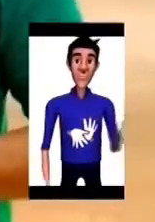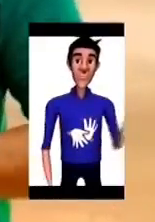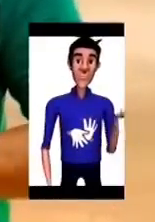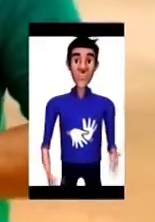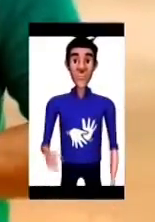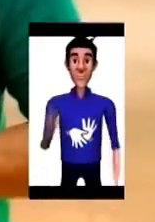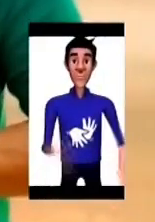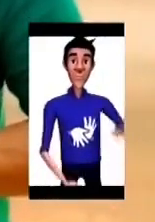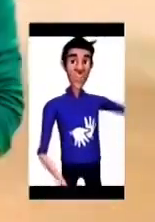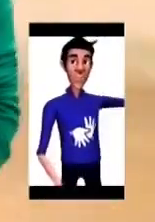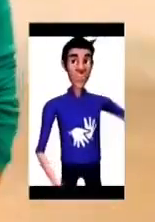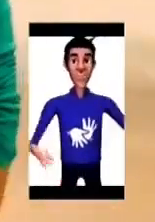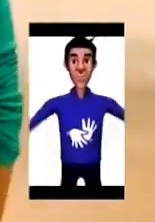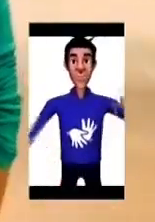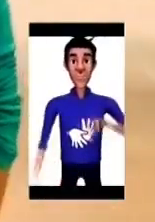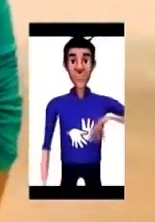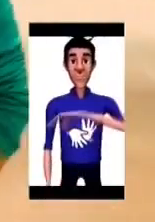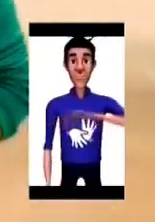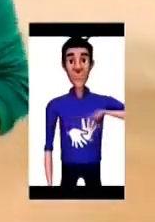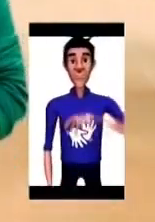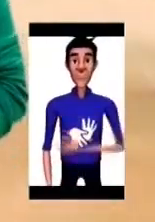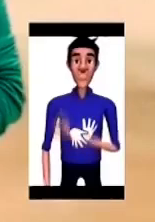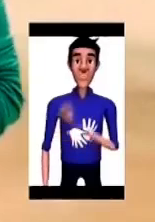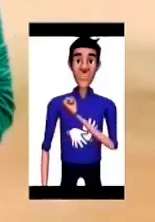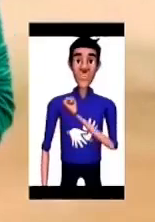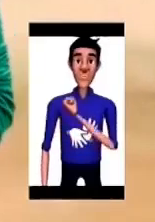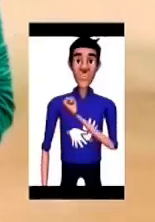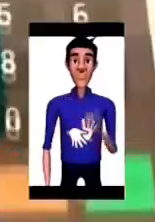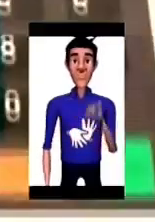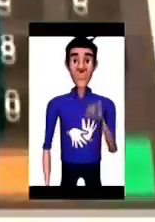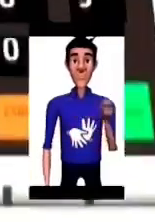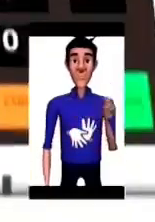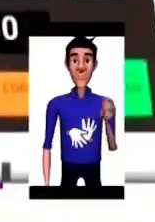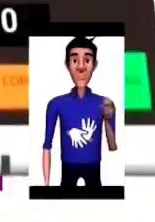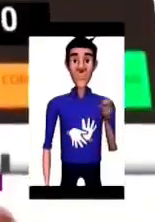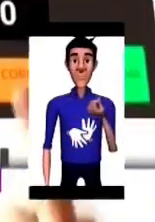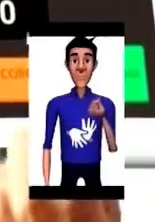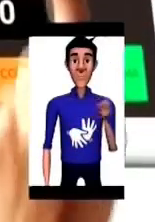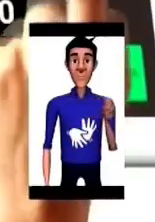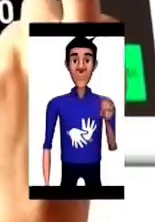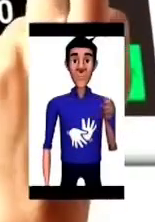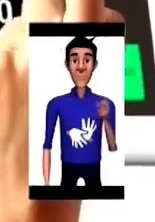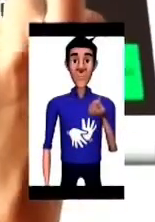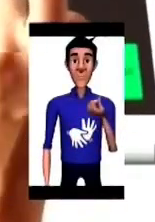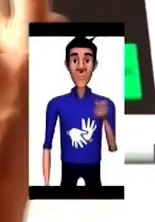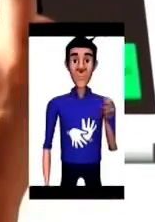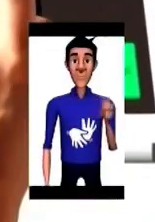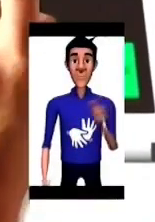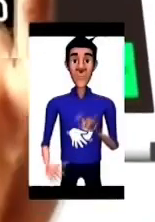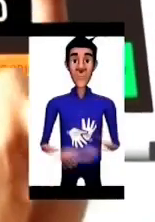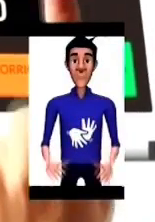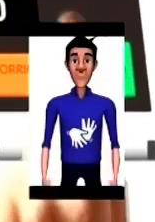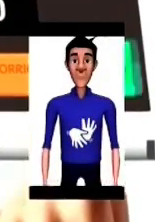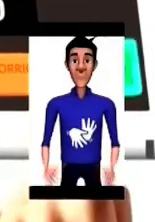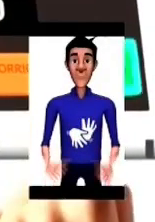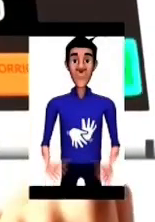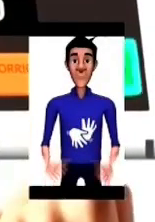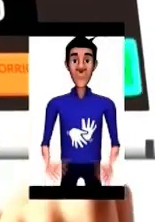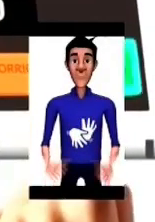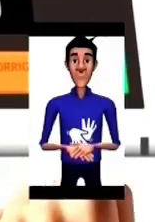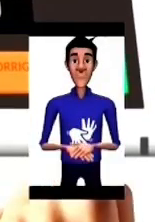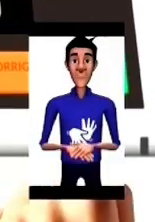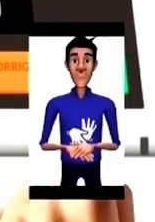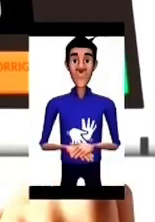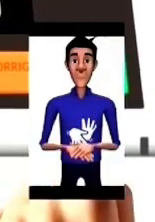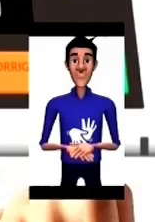e reivindique. Nosso número é 65. É 65, é 65, é 65.